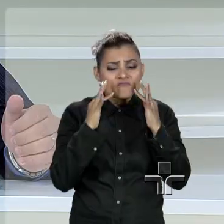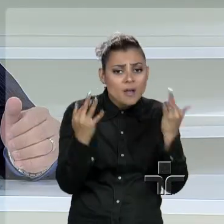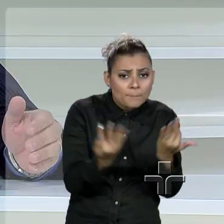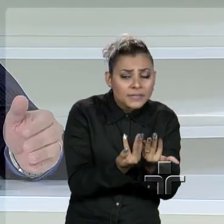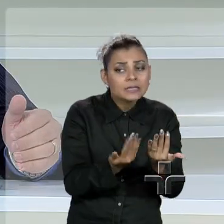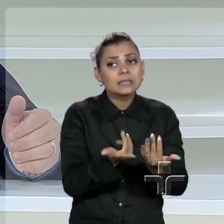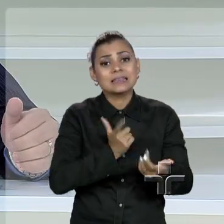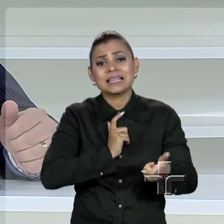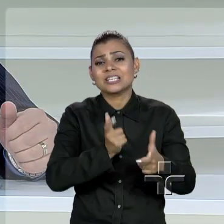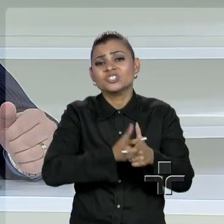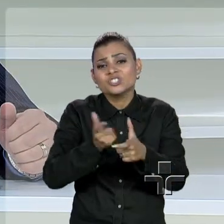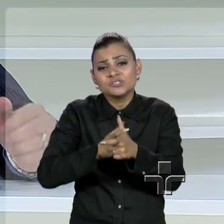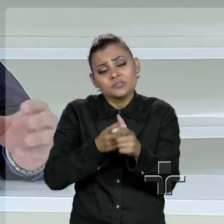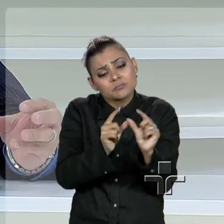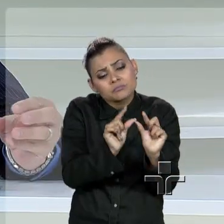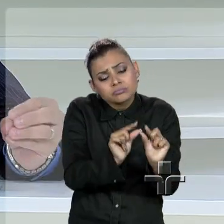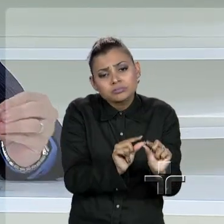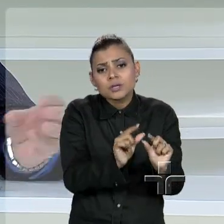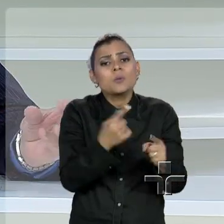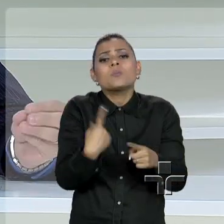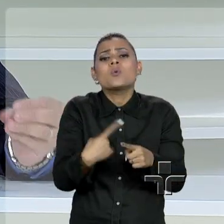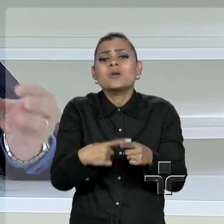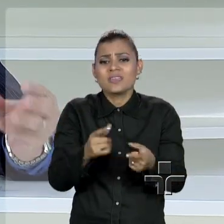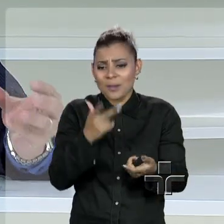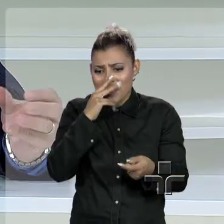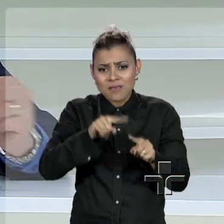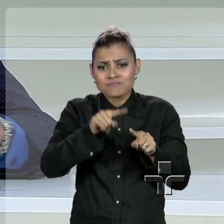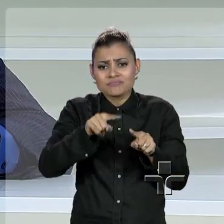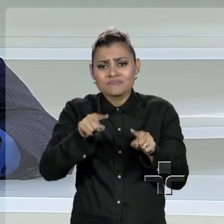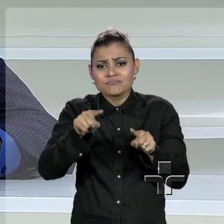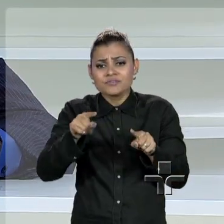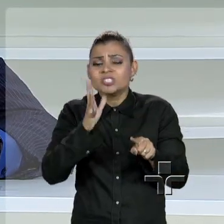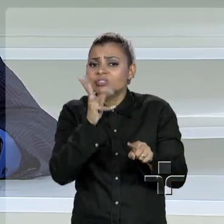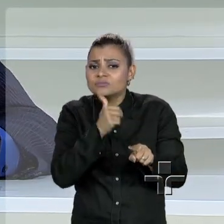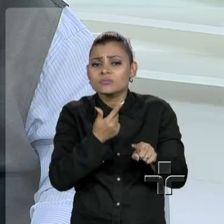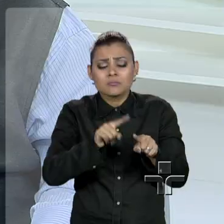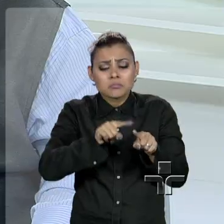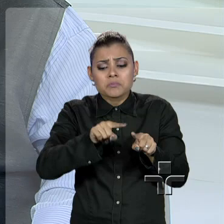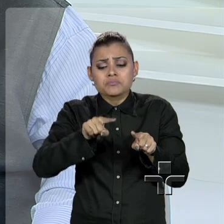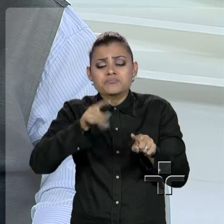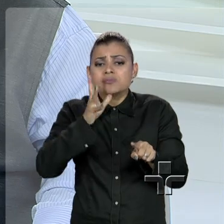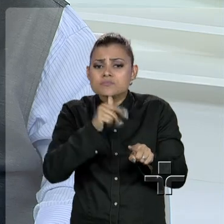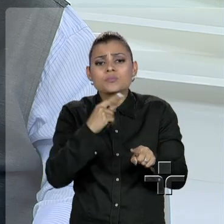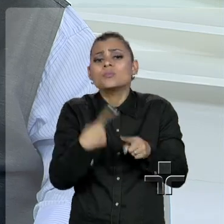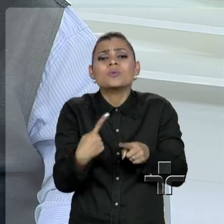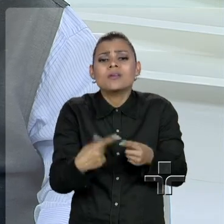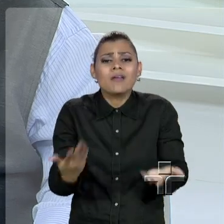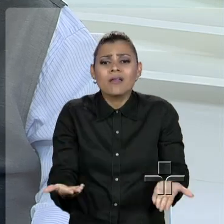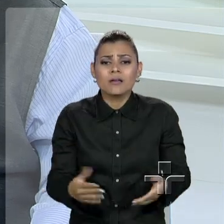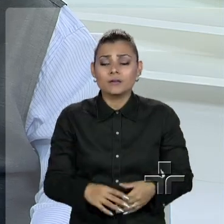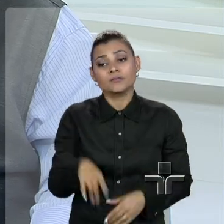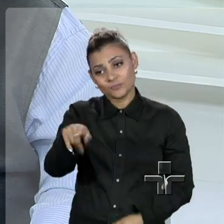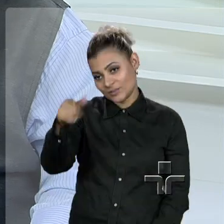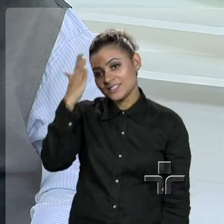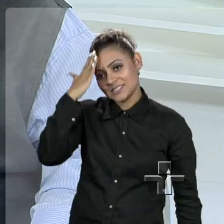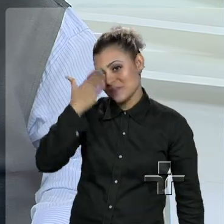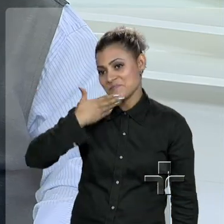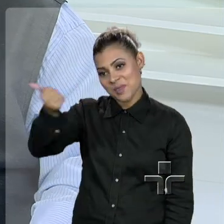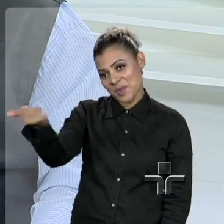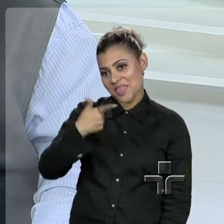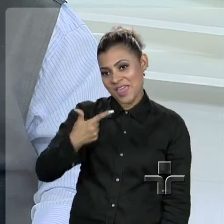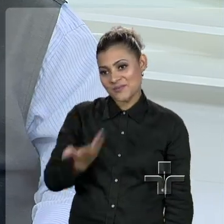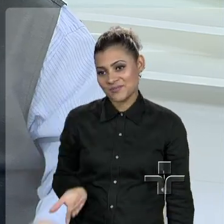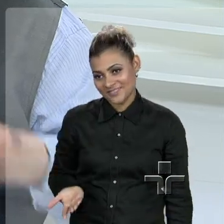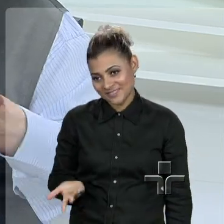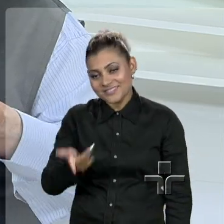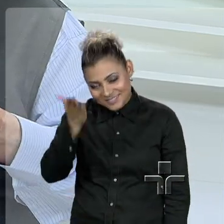de endividamento mais baixo já? O que está explicando o que explica essa recuperação tão lenta? Sérgio, você sabe melhor que eu.